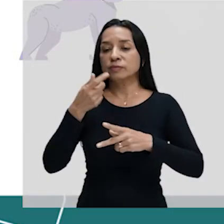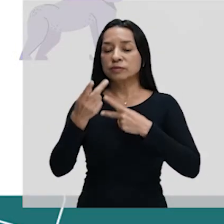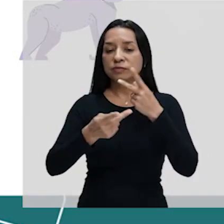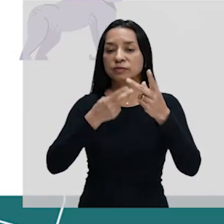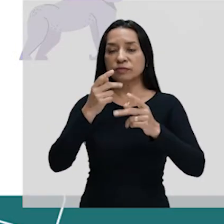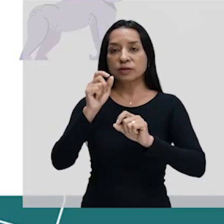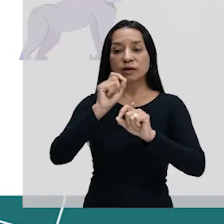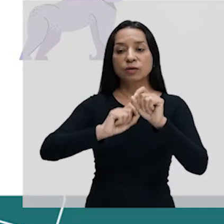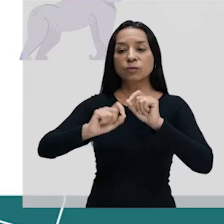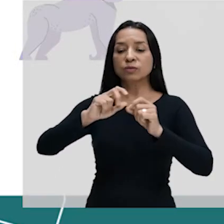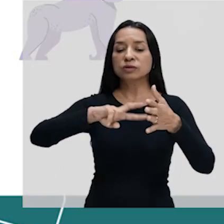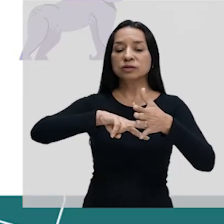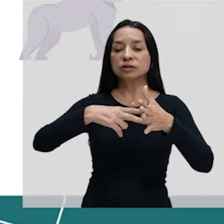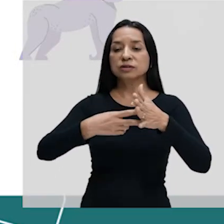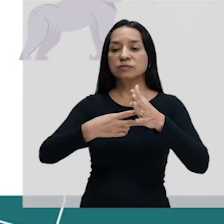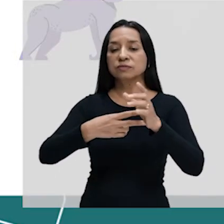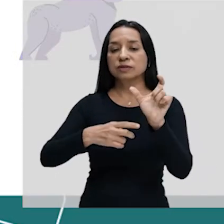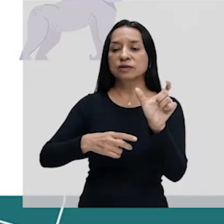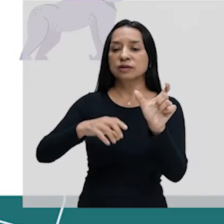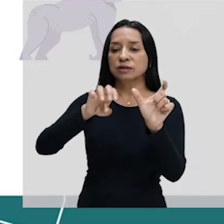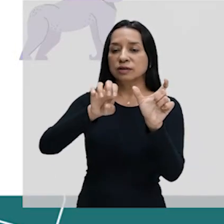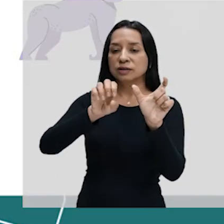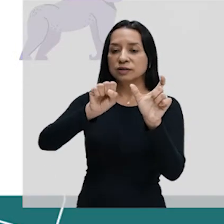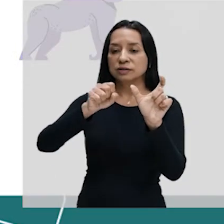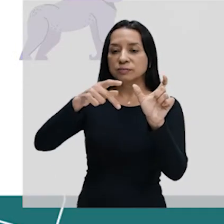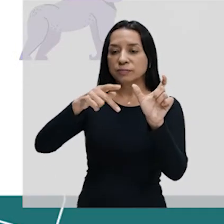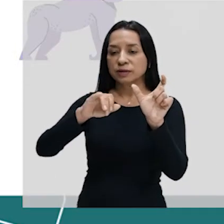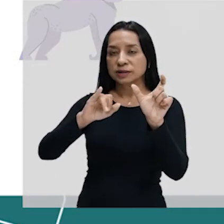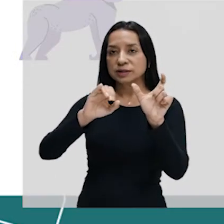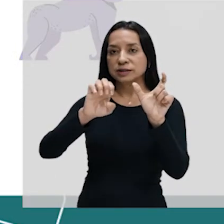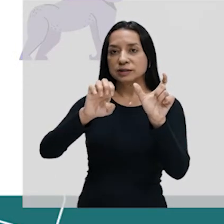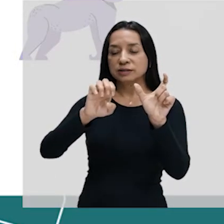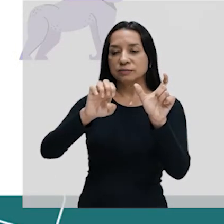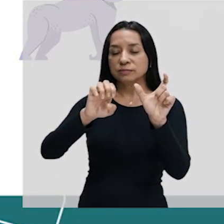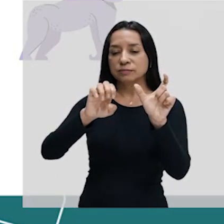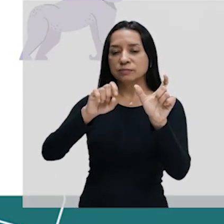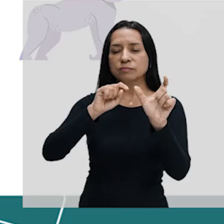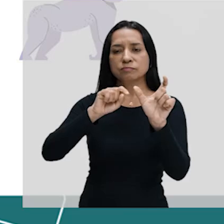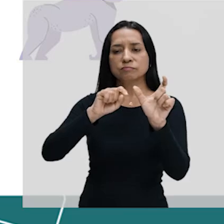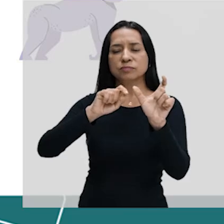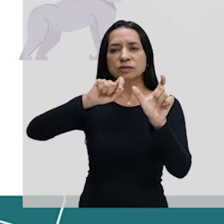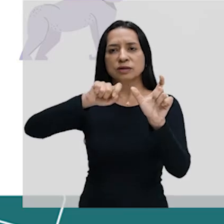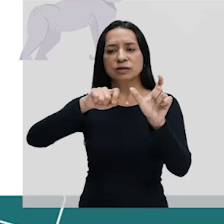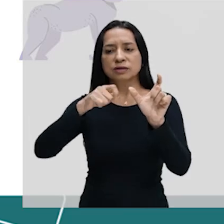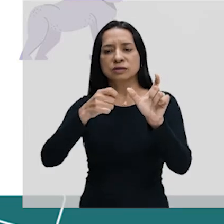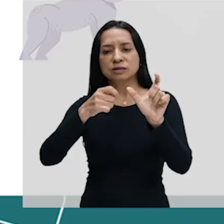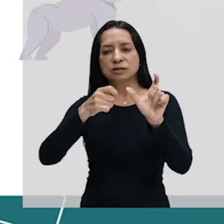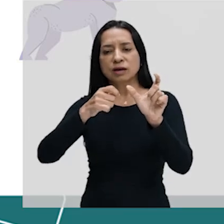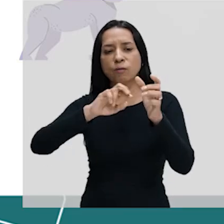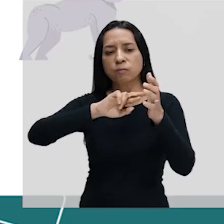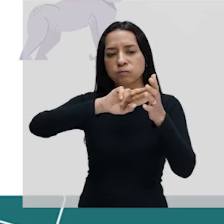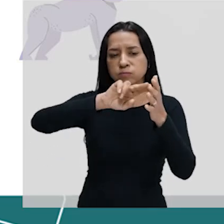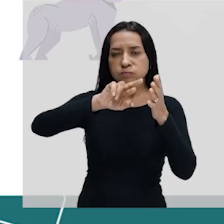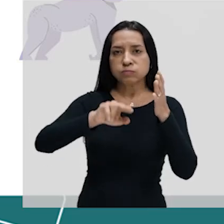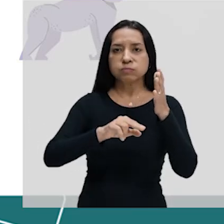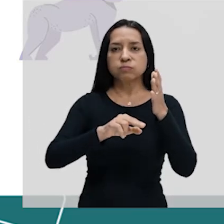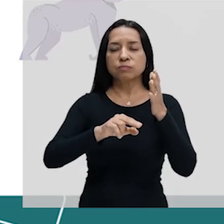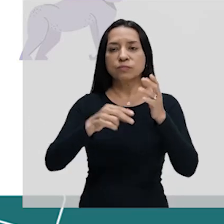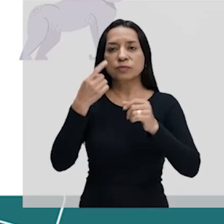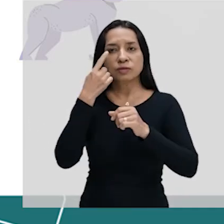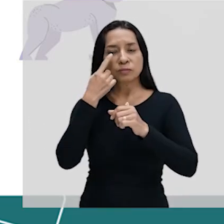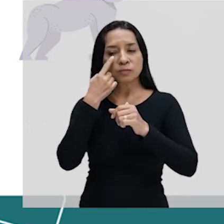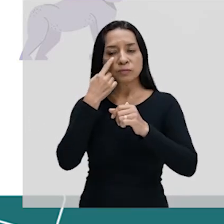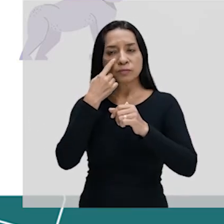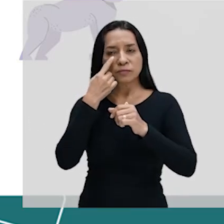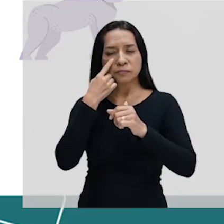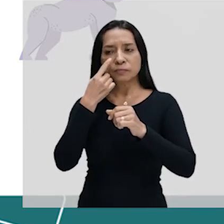que é uma espécie. Quando a gente fala em espécie, a gente, por exemplo, eu olho para um monte de livros,